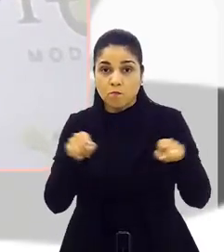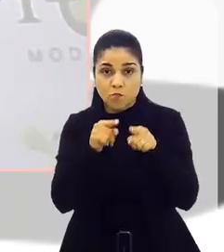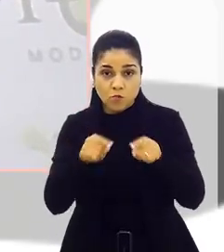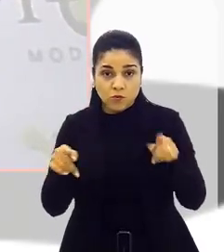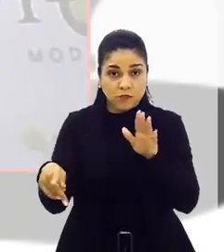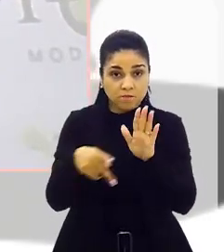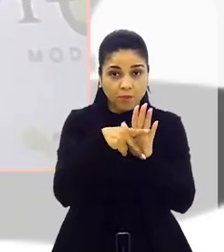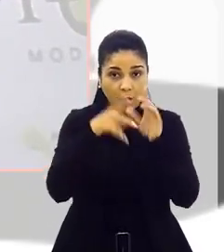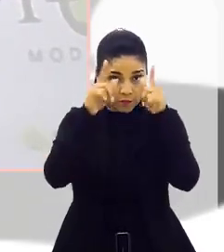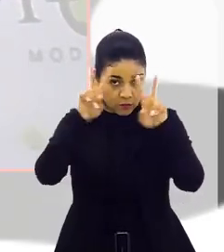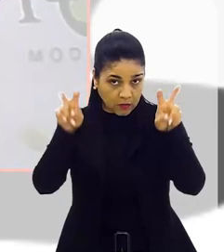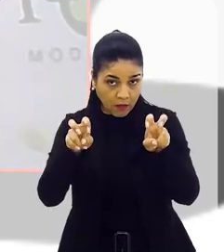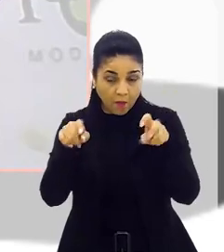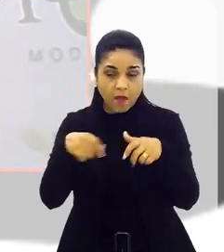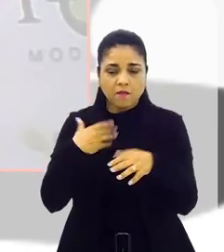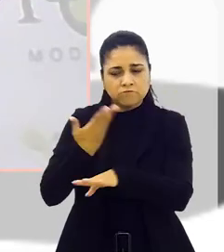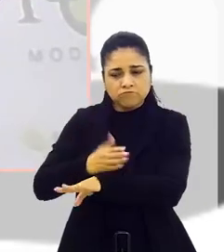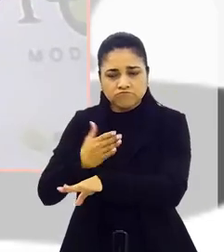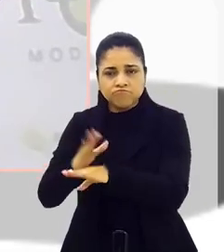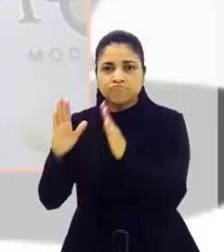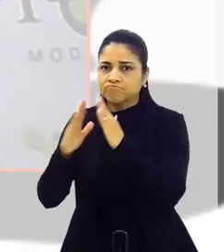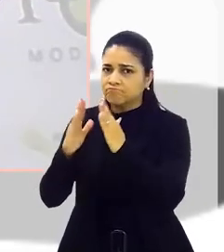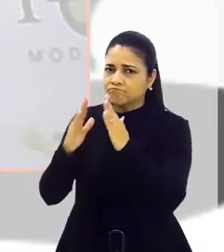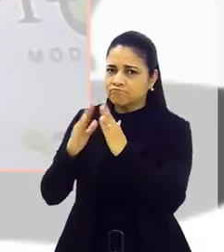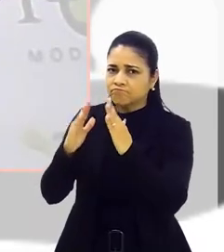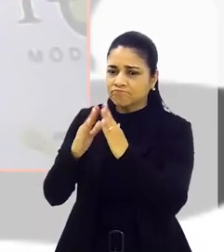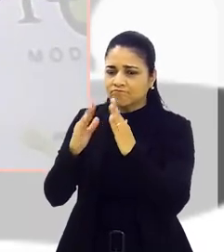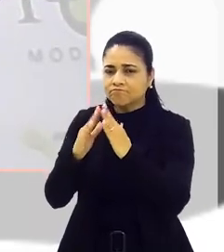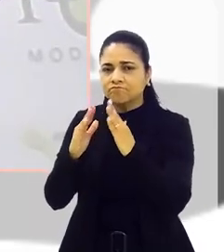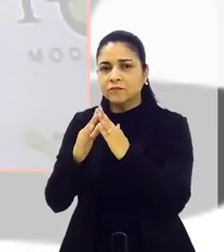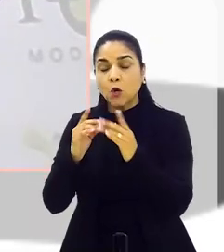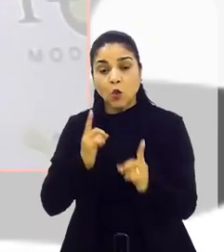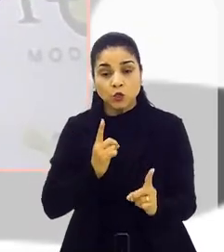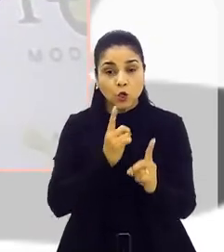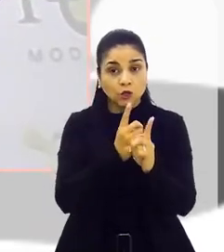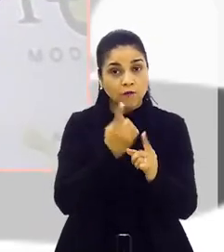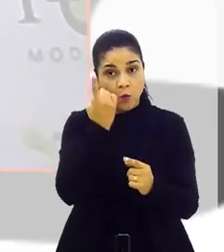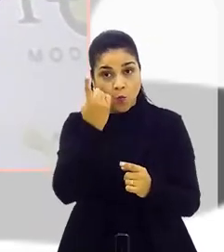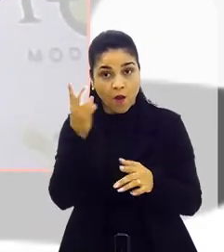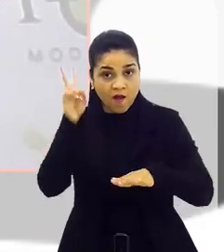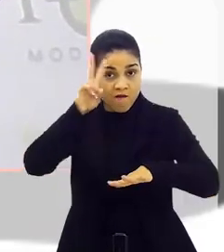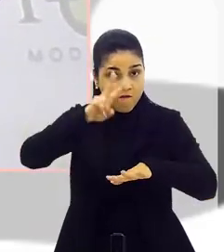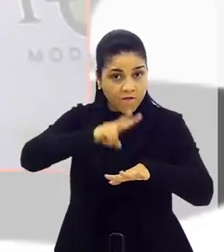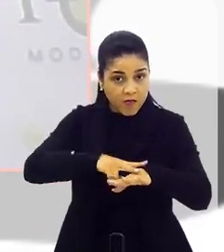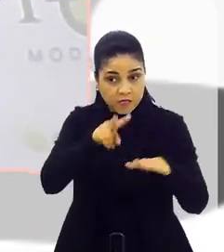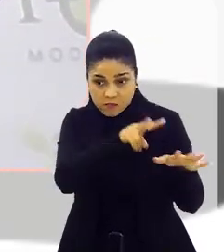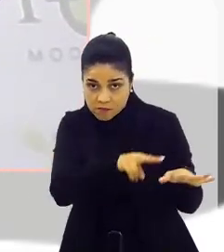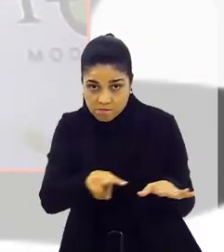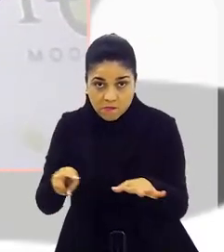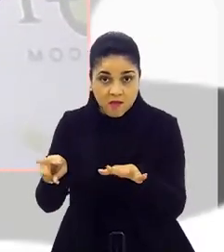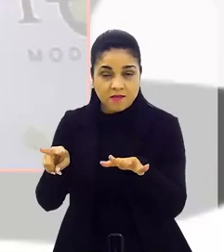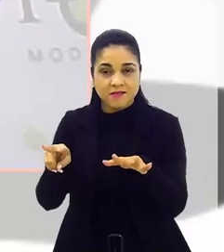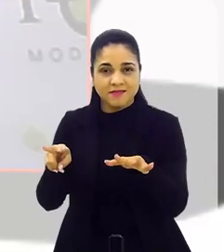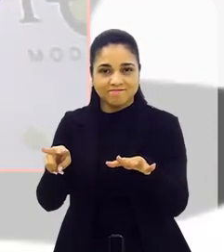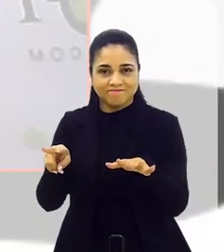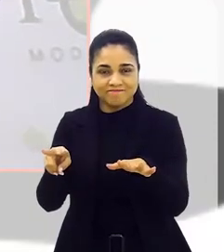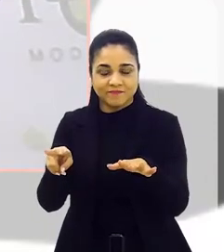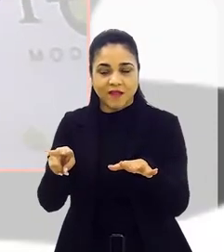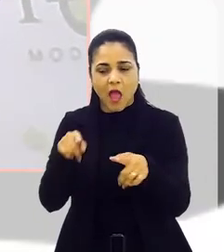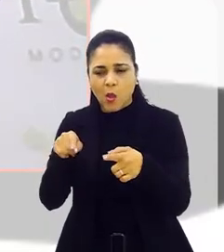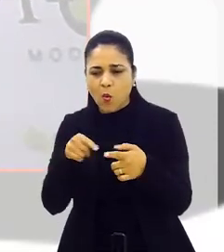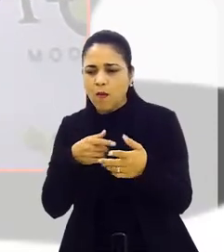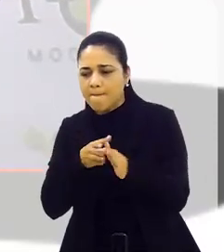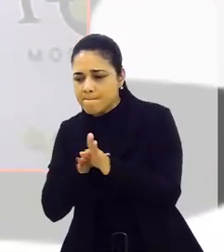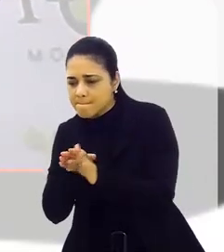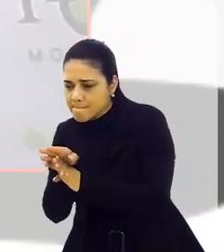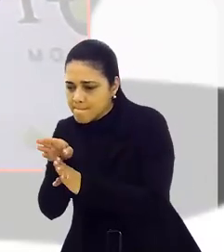fizessem o que quisessem, por enquanto, em casa, ensaiando, ensaiando. E quando nós tínhamos no nosso encontro, que era uma vez na semana, eu